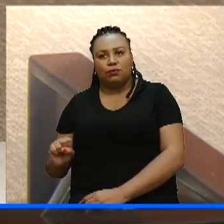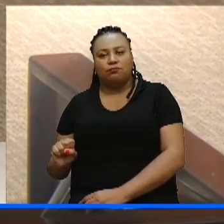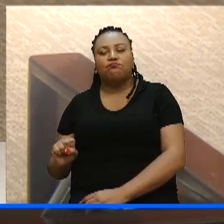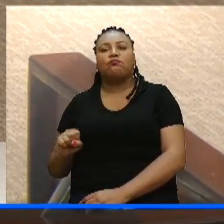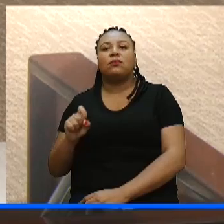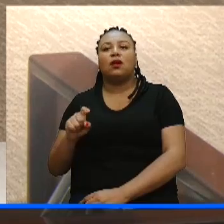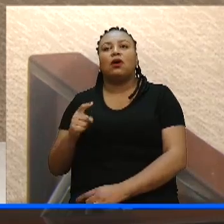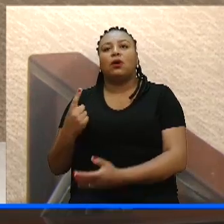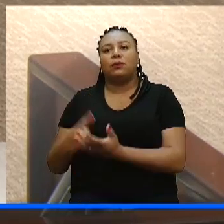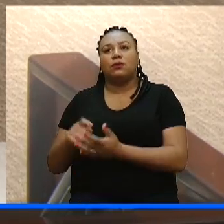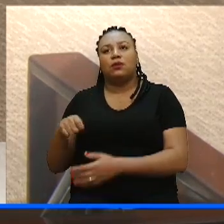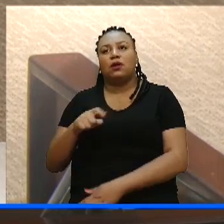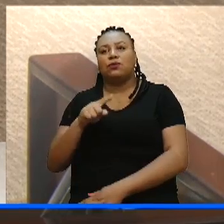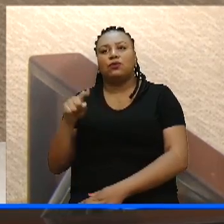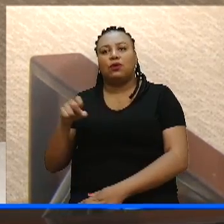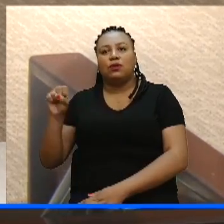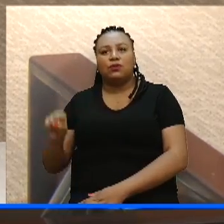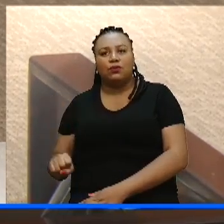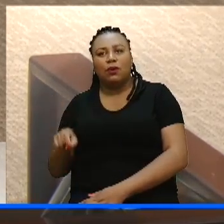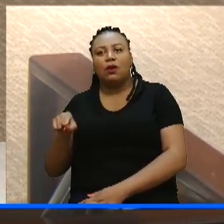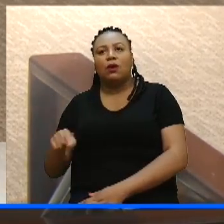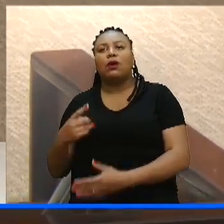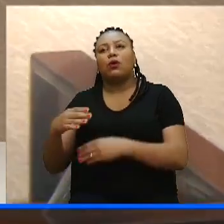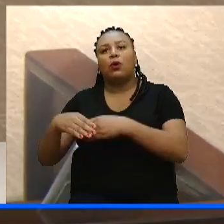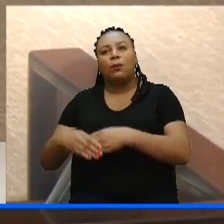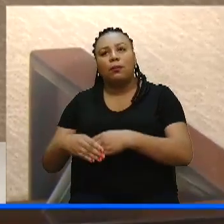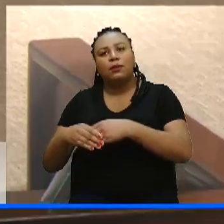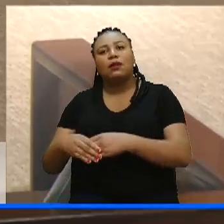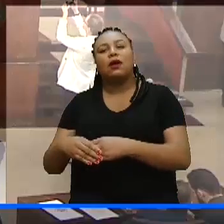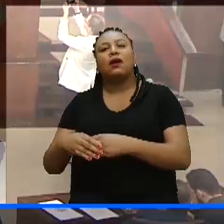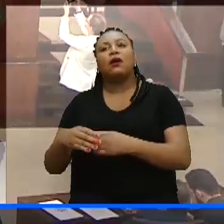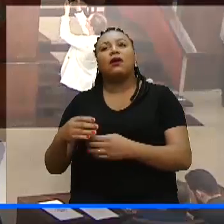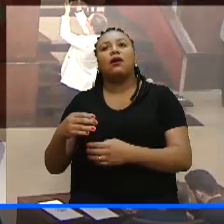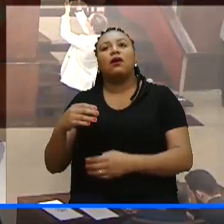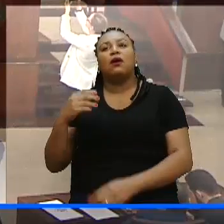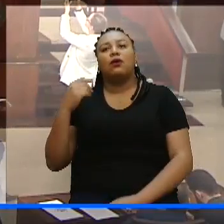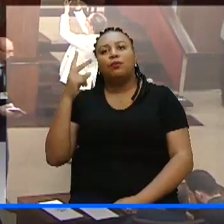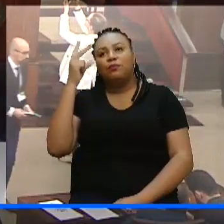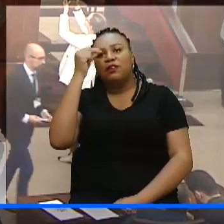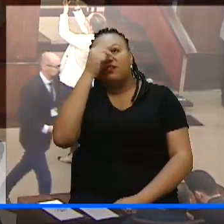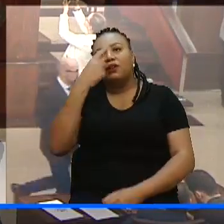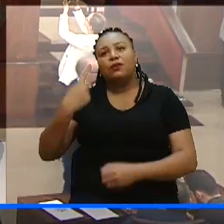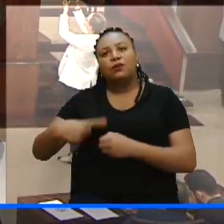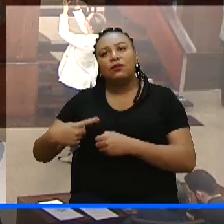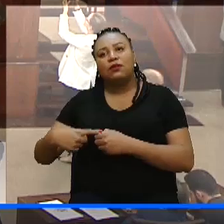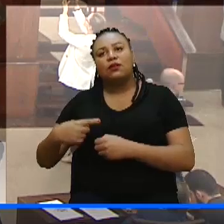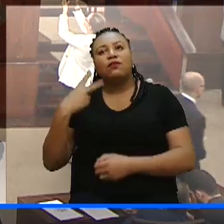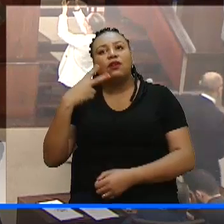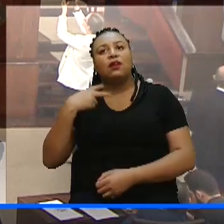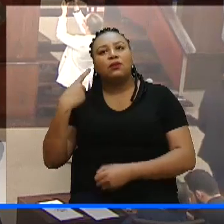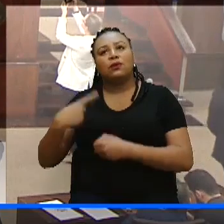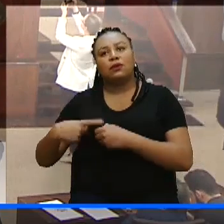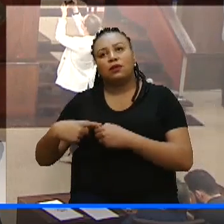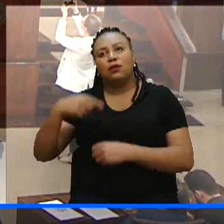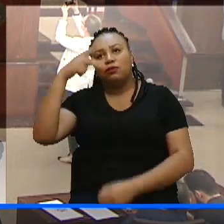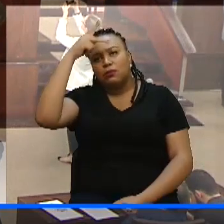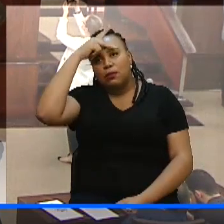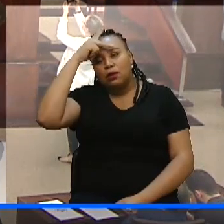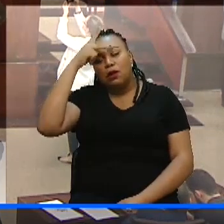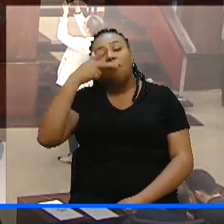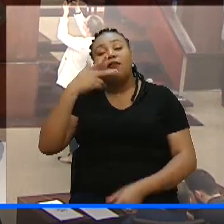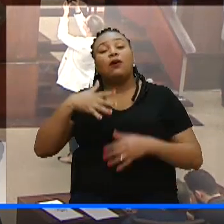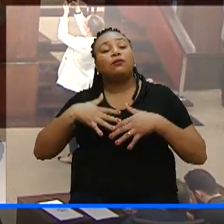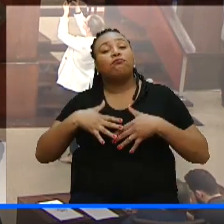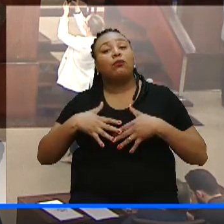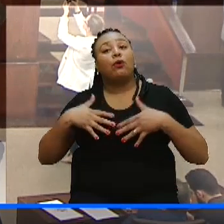marcola marcos ferreira a cidade de pelotas também nos acompanha eu dizer uma honra poder